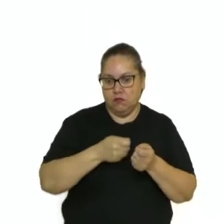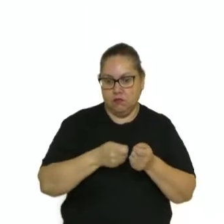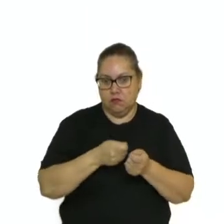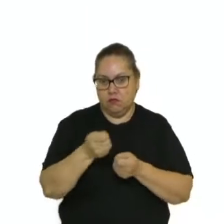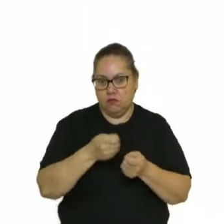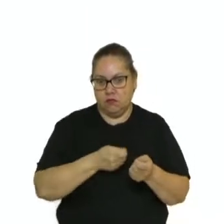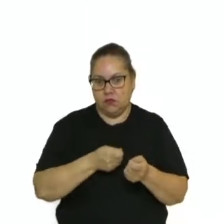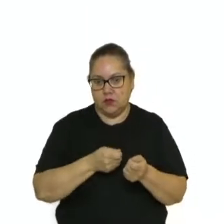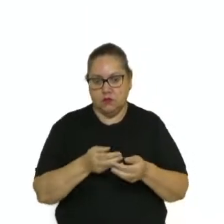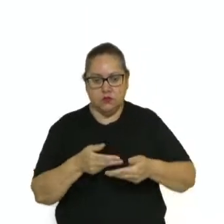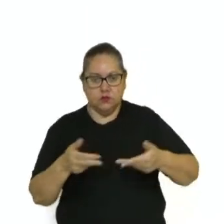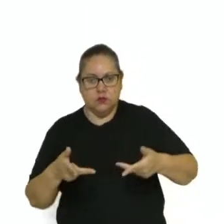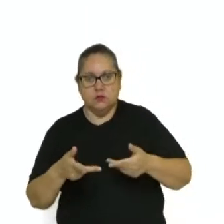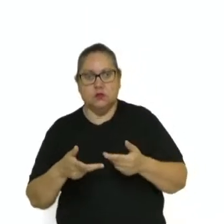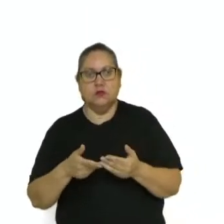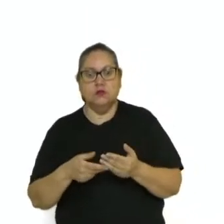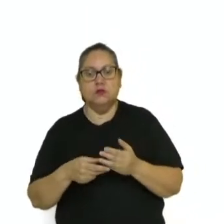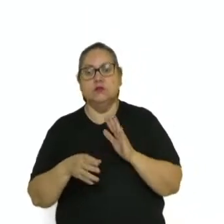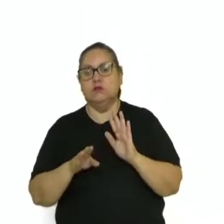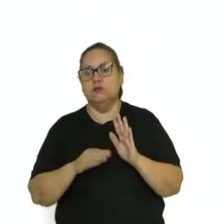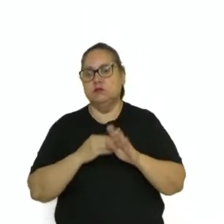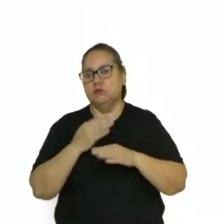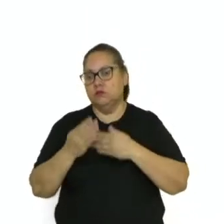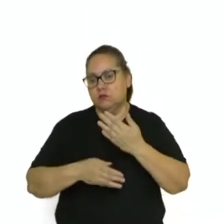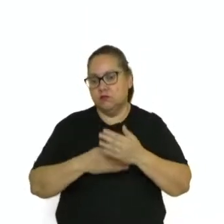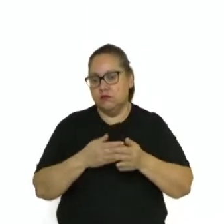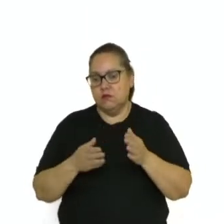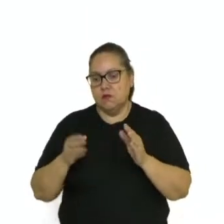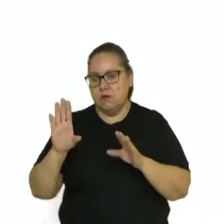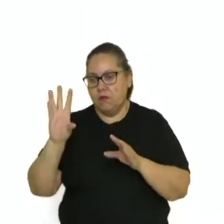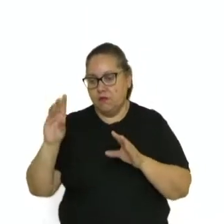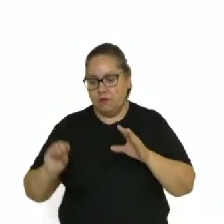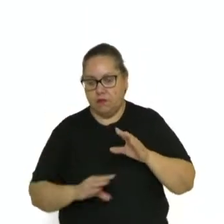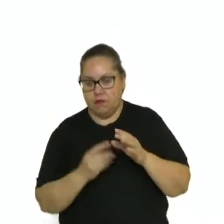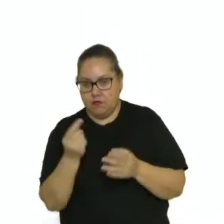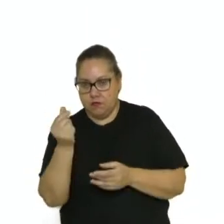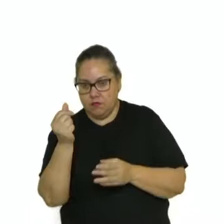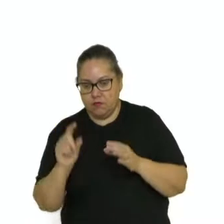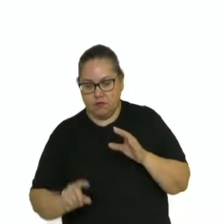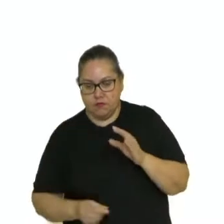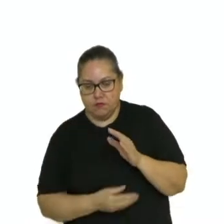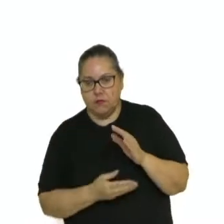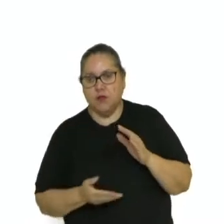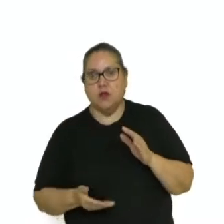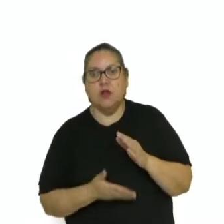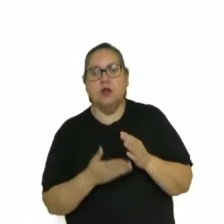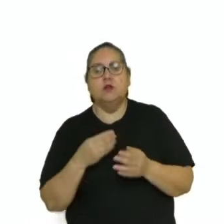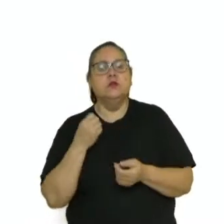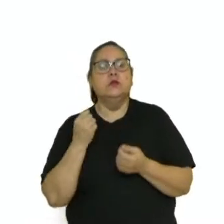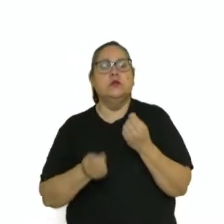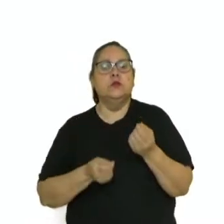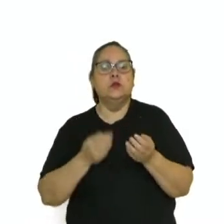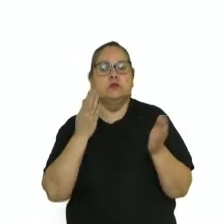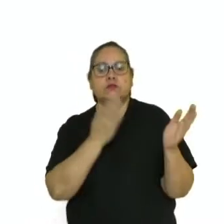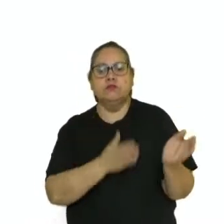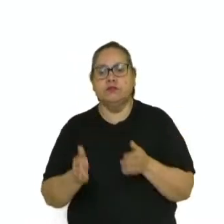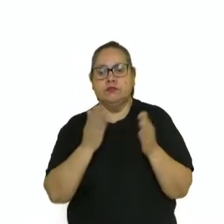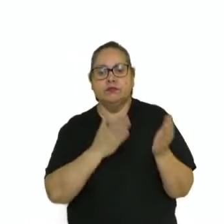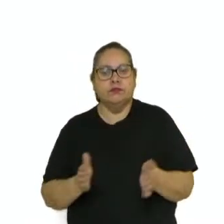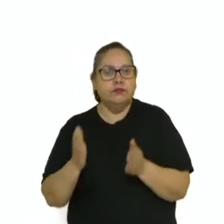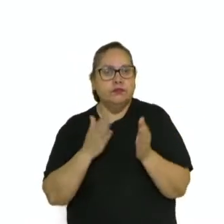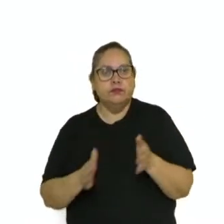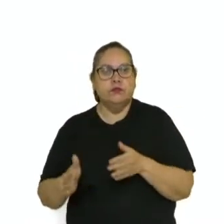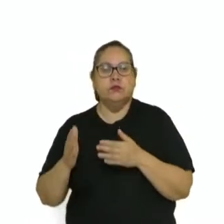mercadorias, assim como a burguesia passou a acumular cada vez mais riquezas, pois a lógica de produção autossuficiente